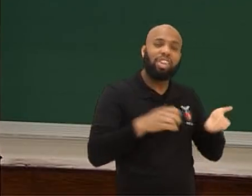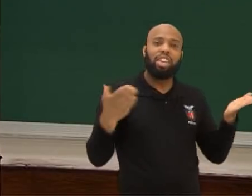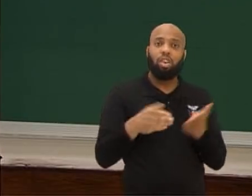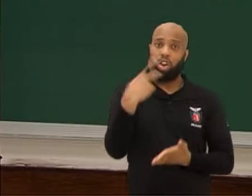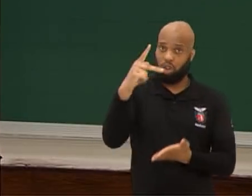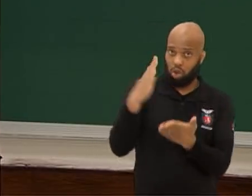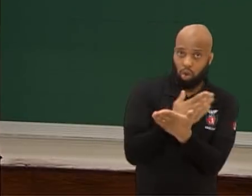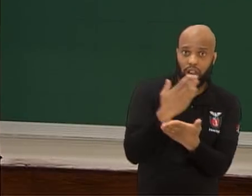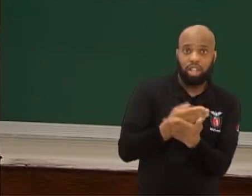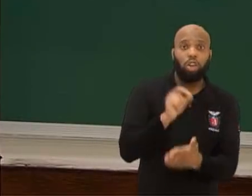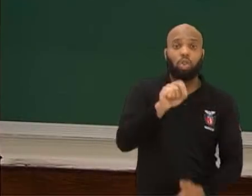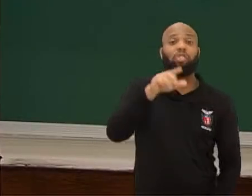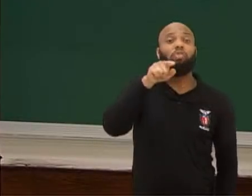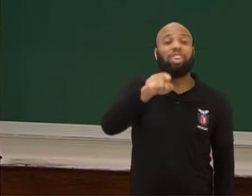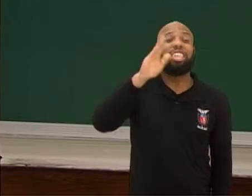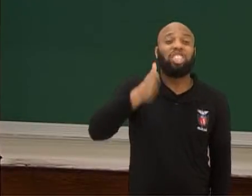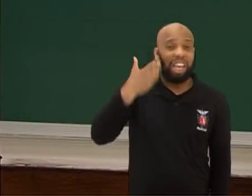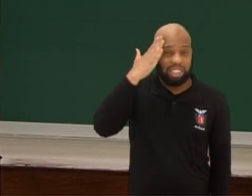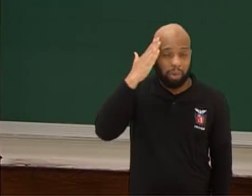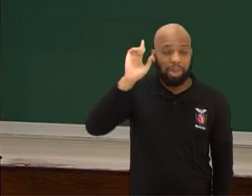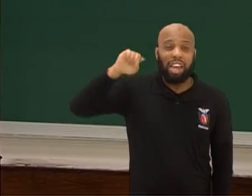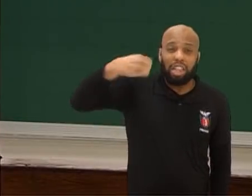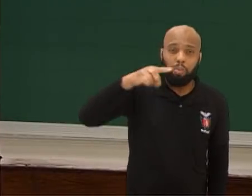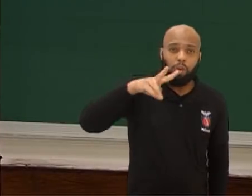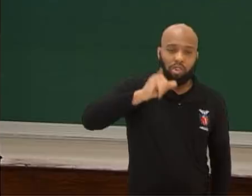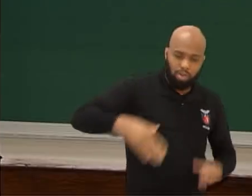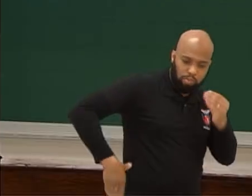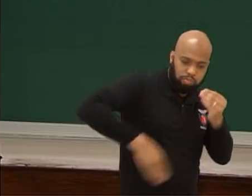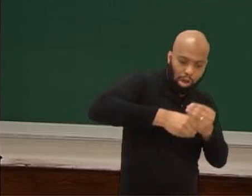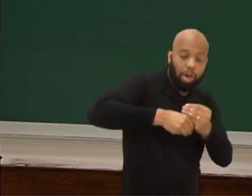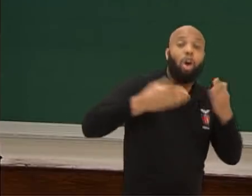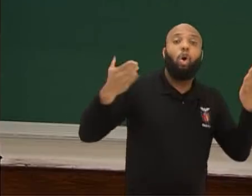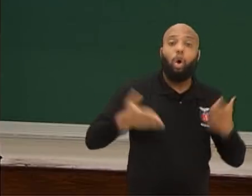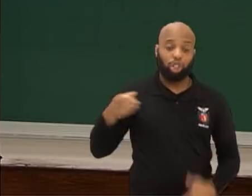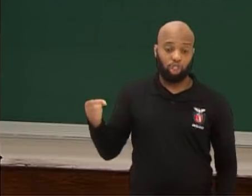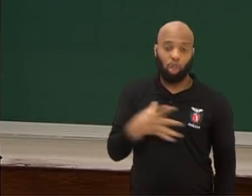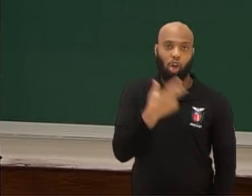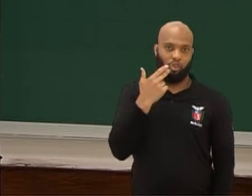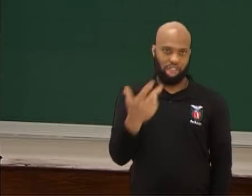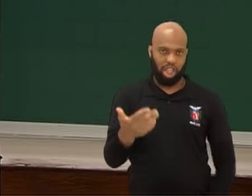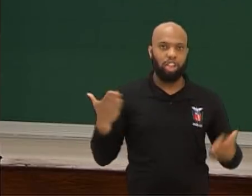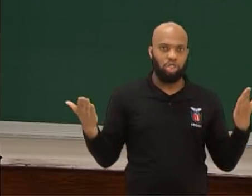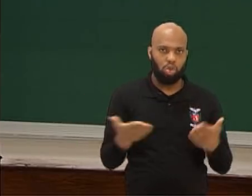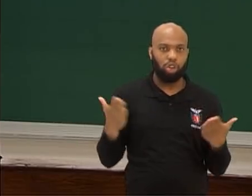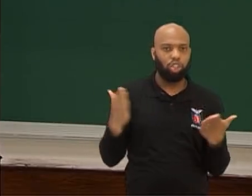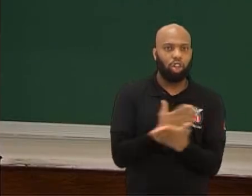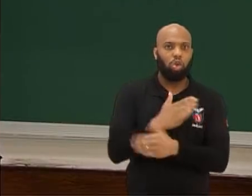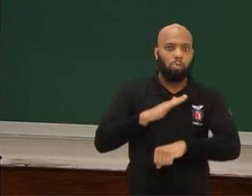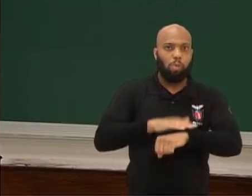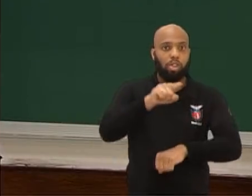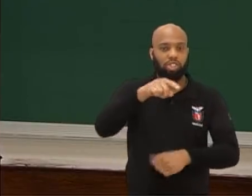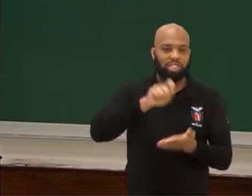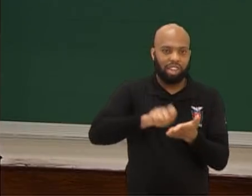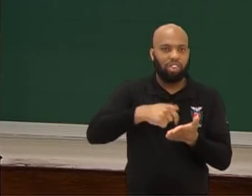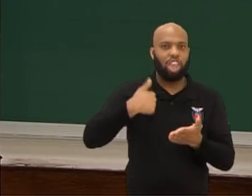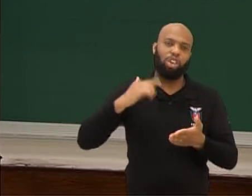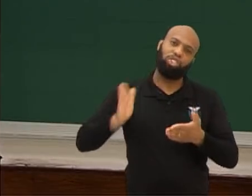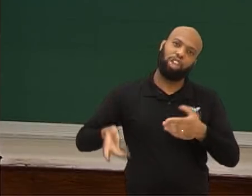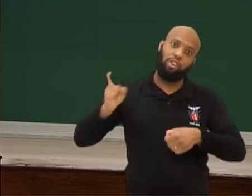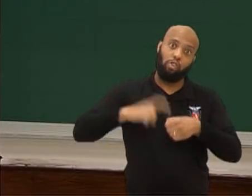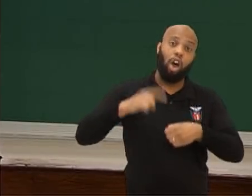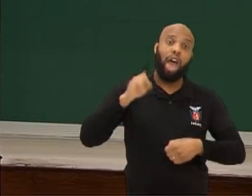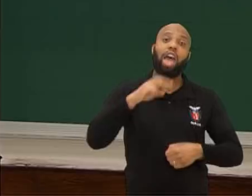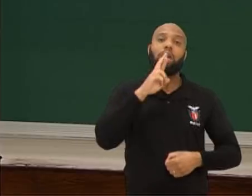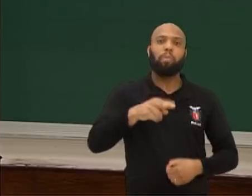registrar o que você já sabia e depois você vai registrar o que você conheceu de novo hoje. alguns momentos para você escrever, é uma